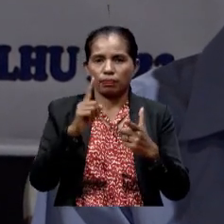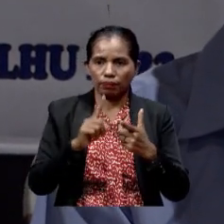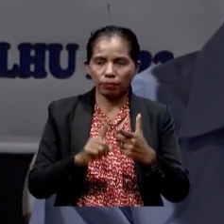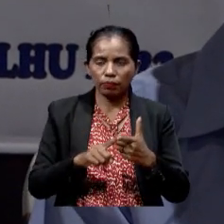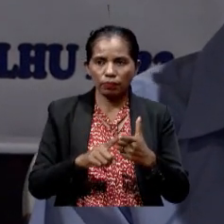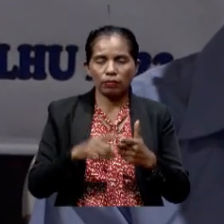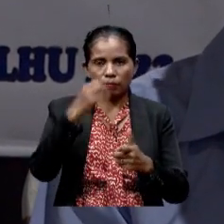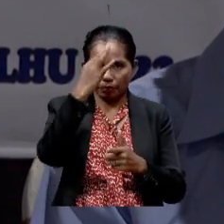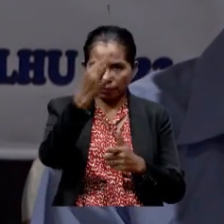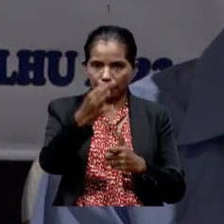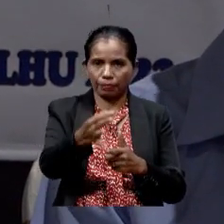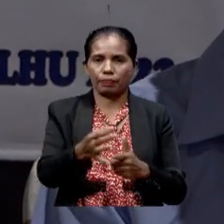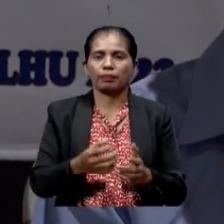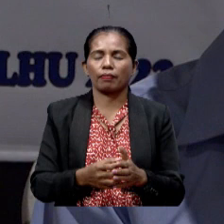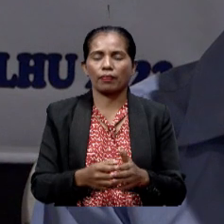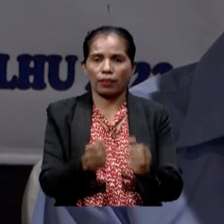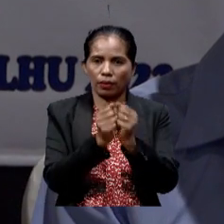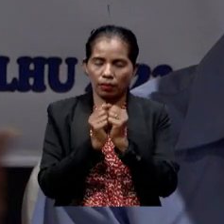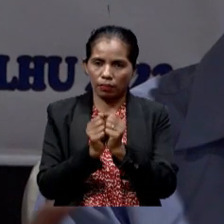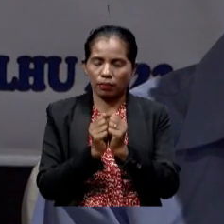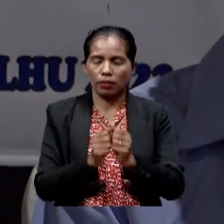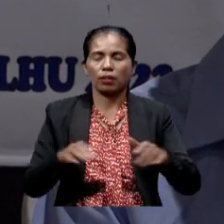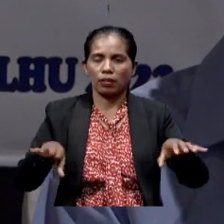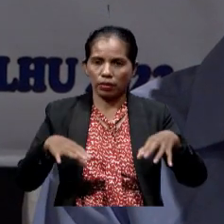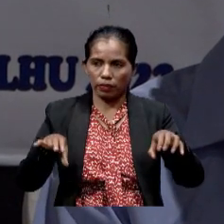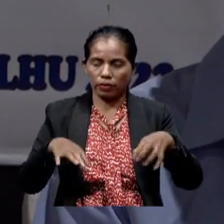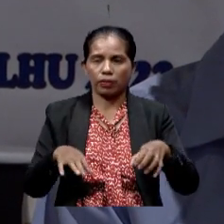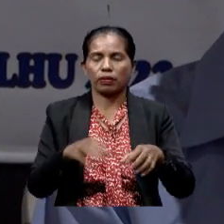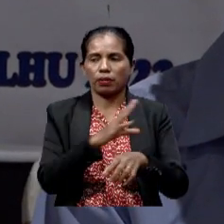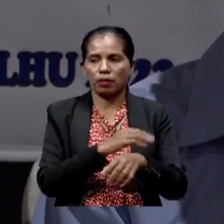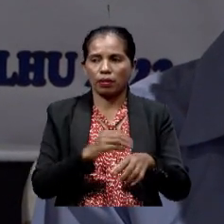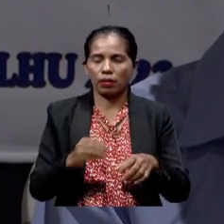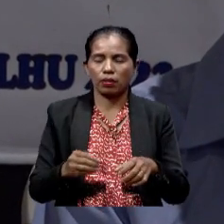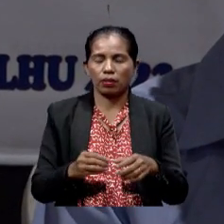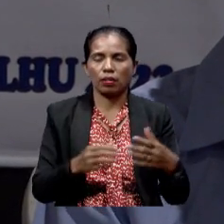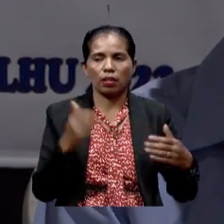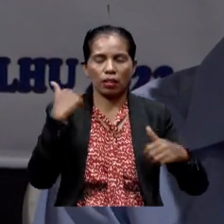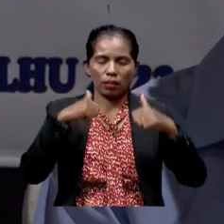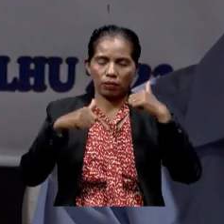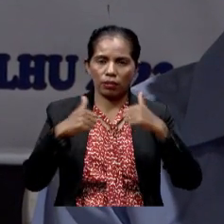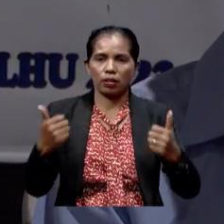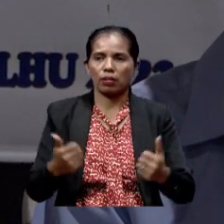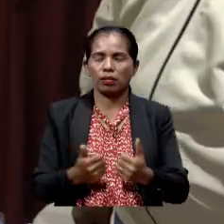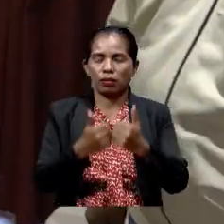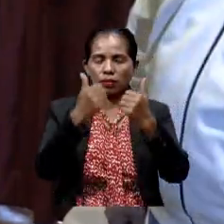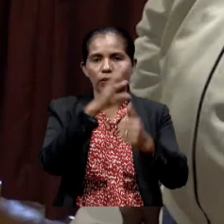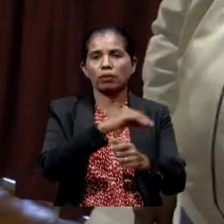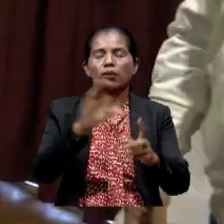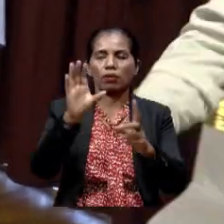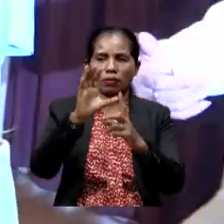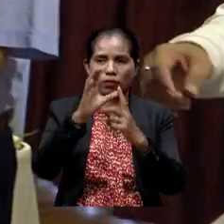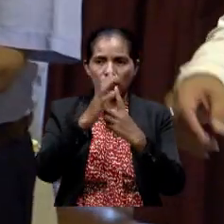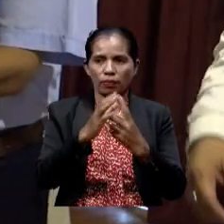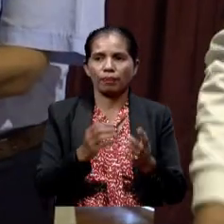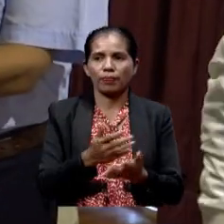ba hier futuro si amotu servisu tan di liba atividade di sportu ho cultural